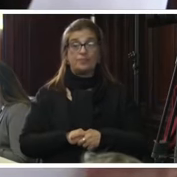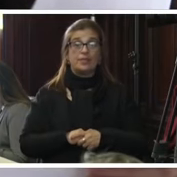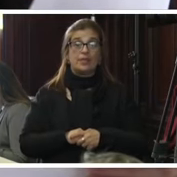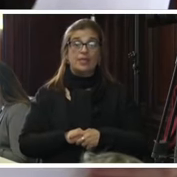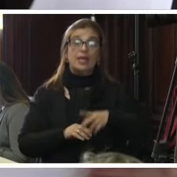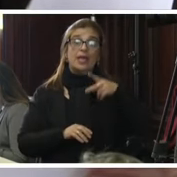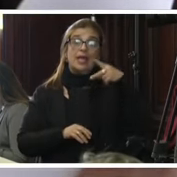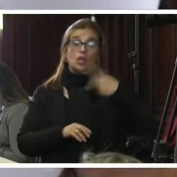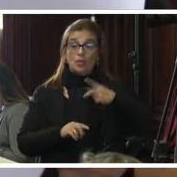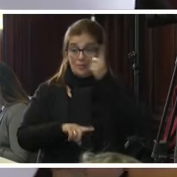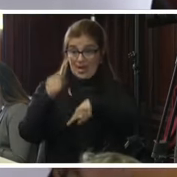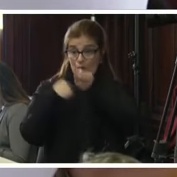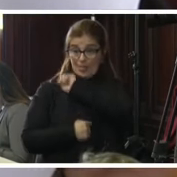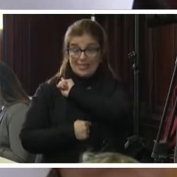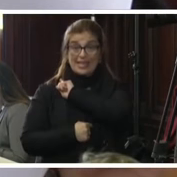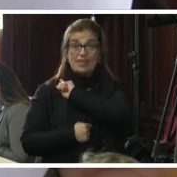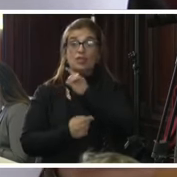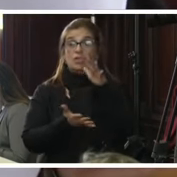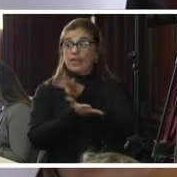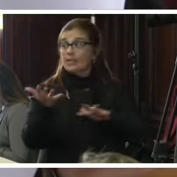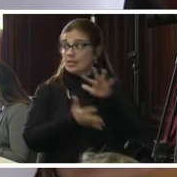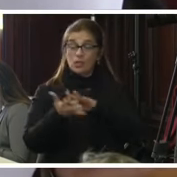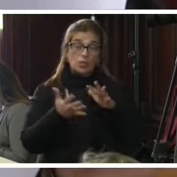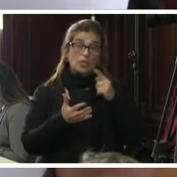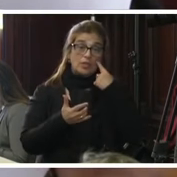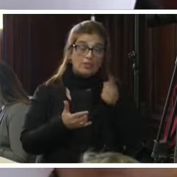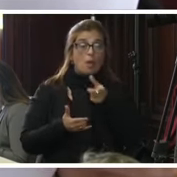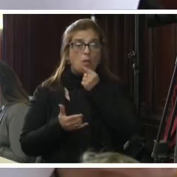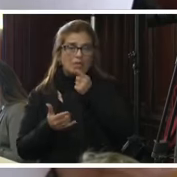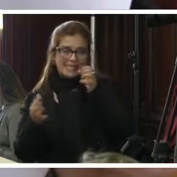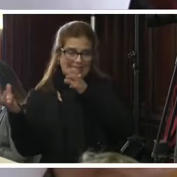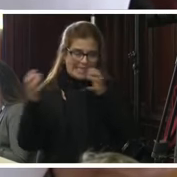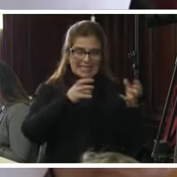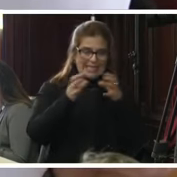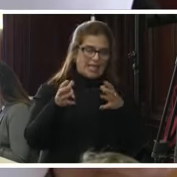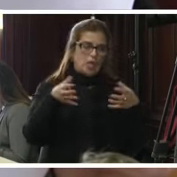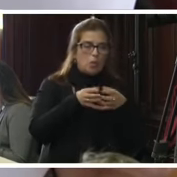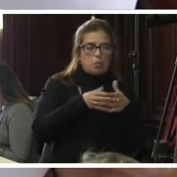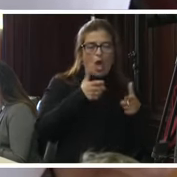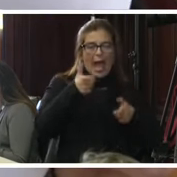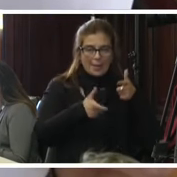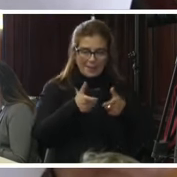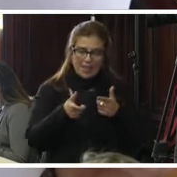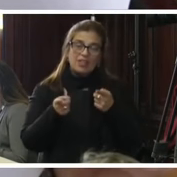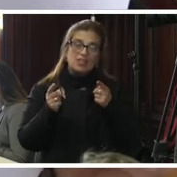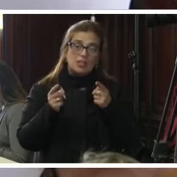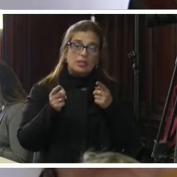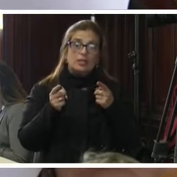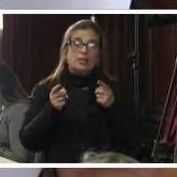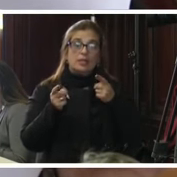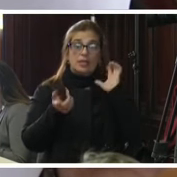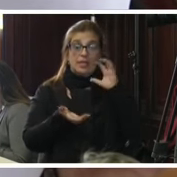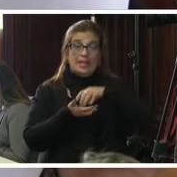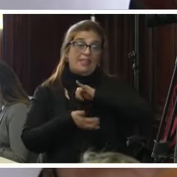de 2016, no contexto dos confrontos entre polícias e grupos armados na Cidade de Deus, o judiciário local